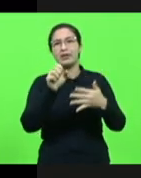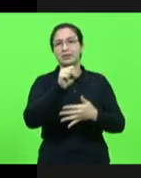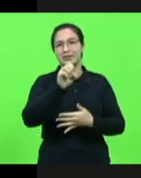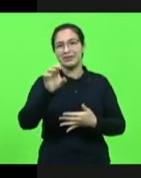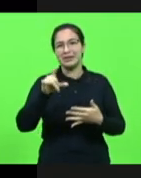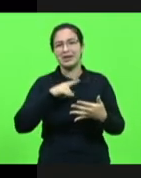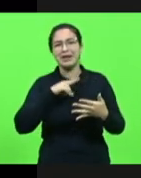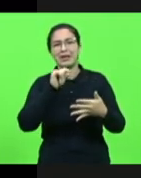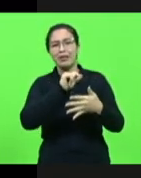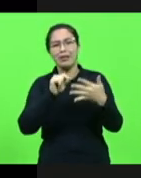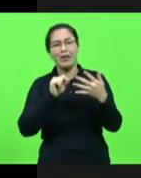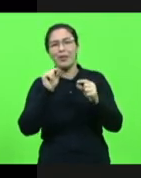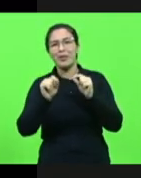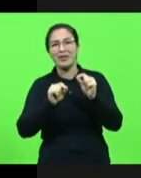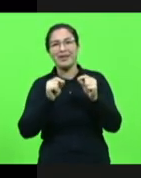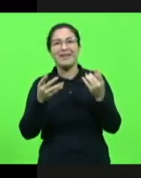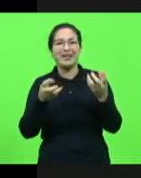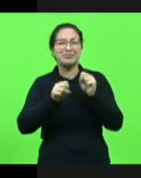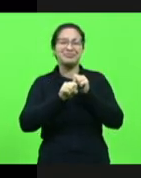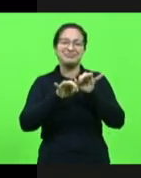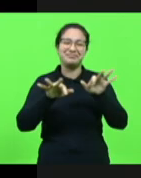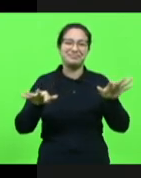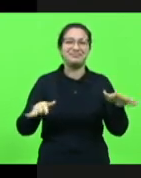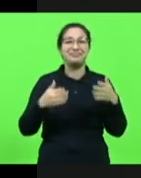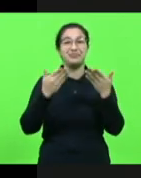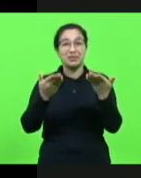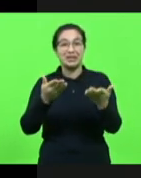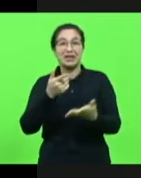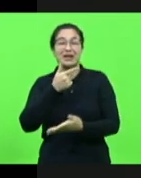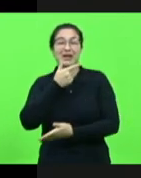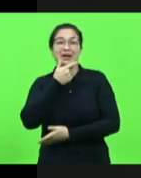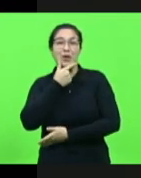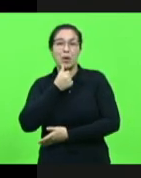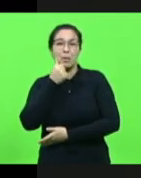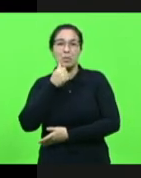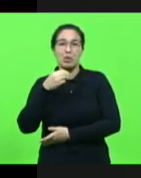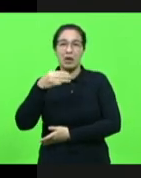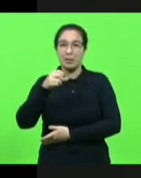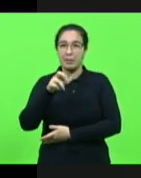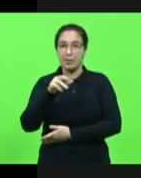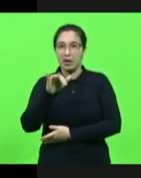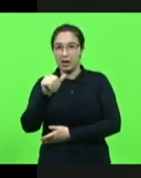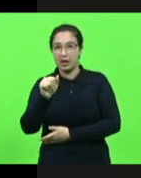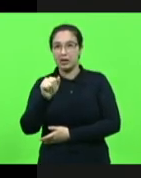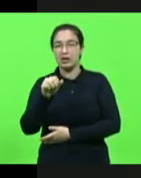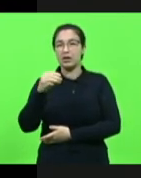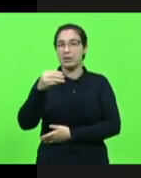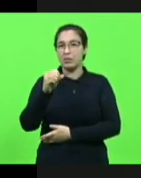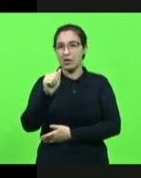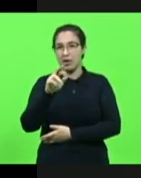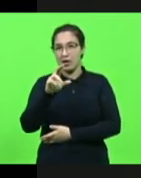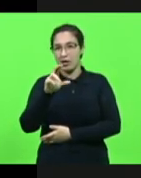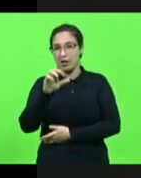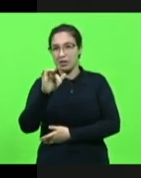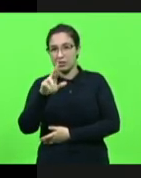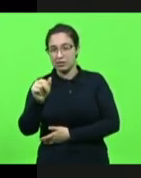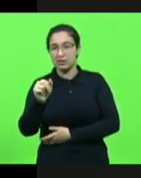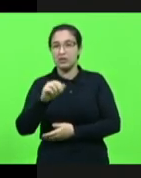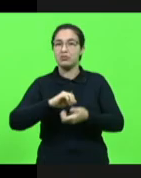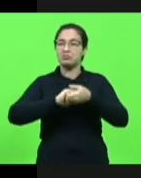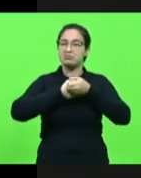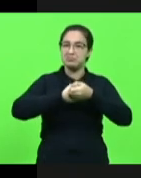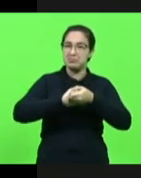Moacir, você, a senhora Maria Tereza, os meus cumprimentos, os meus